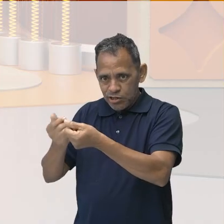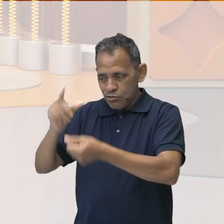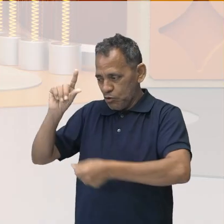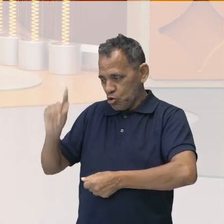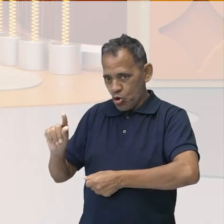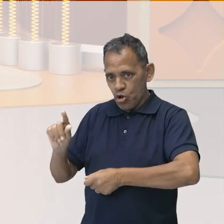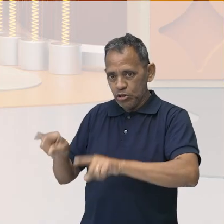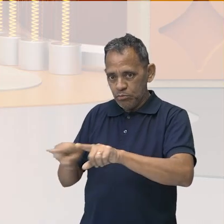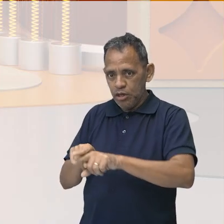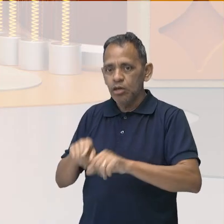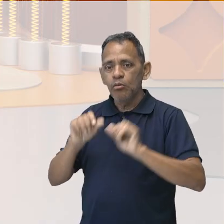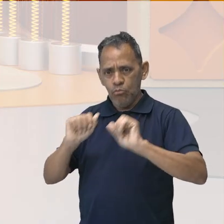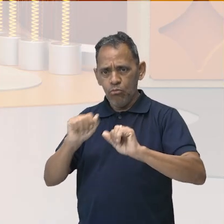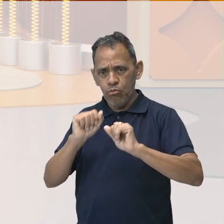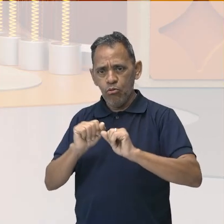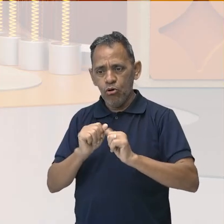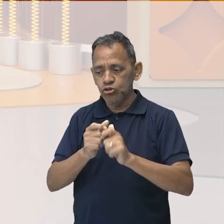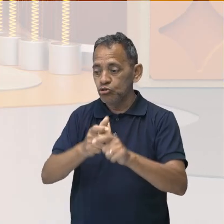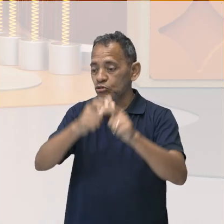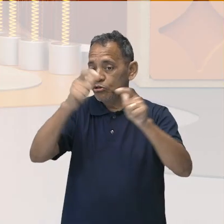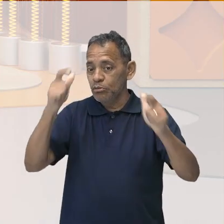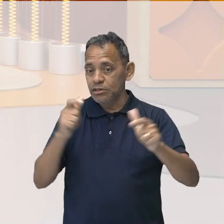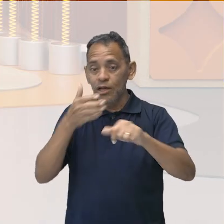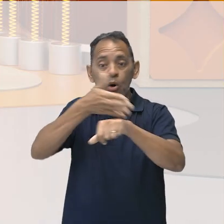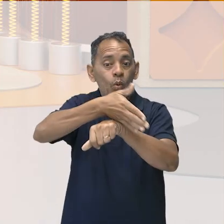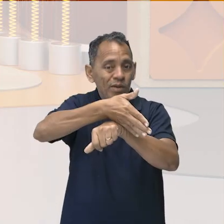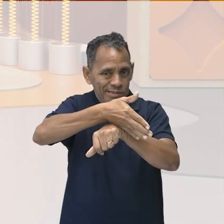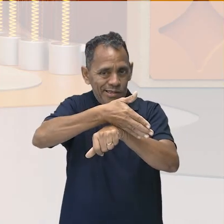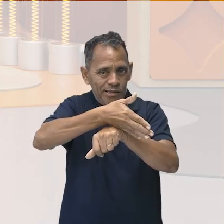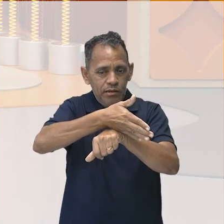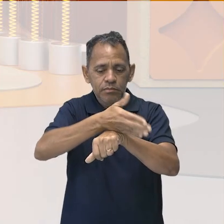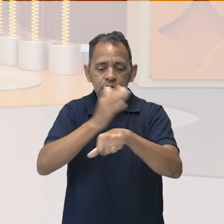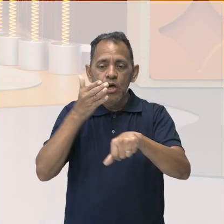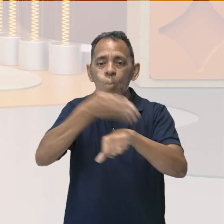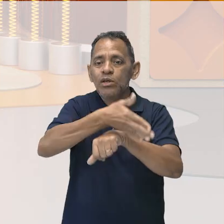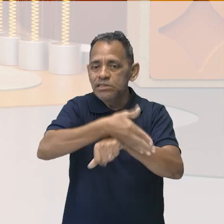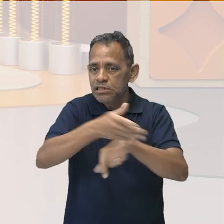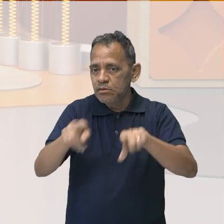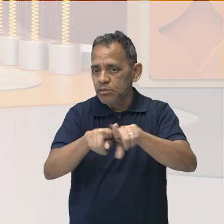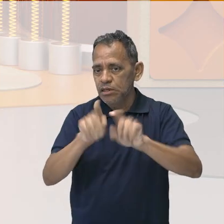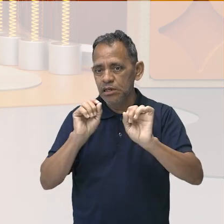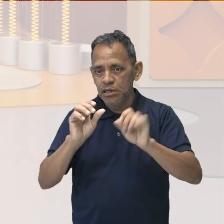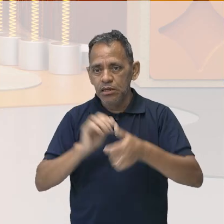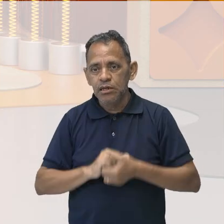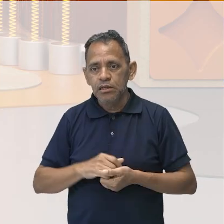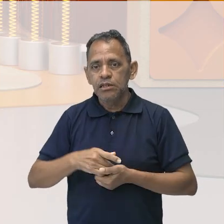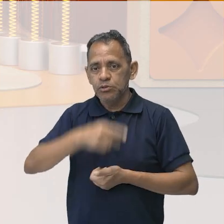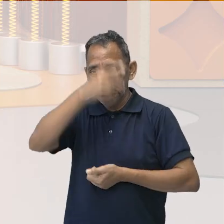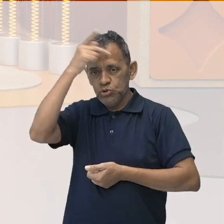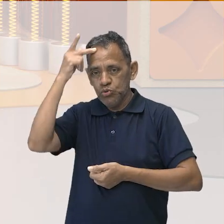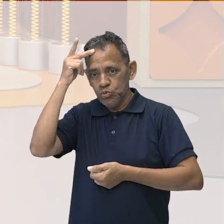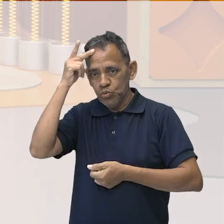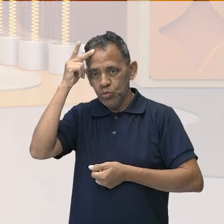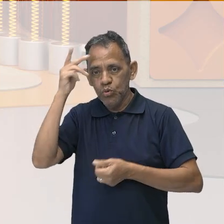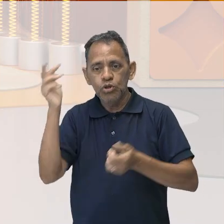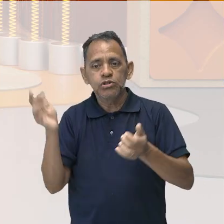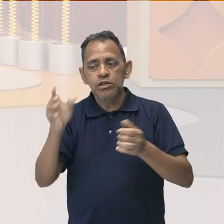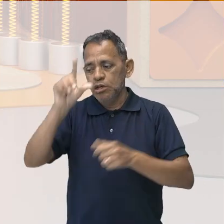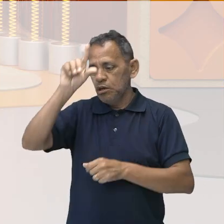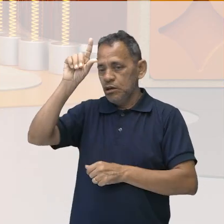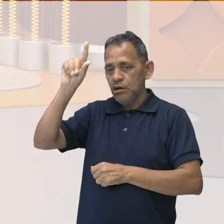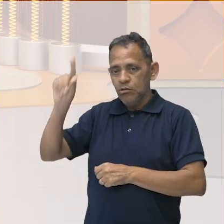o acesso, né? Principalmente ali das camadas mais baixas da sociedade. Agora, bens